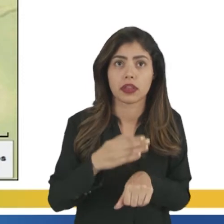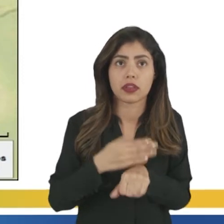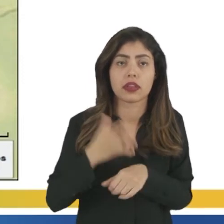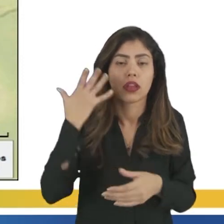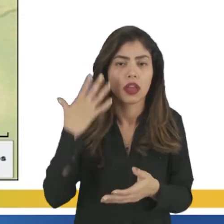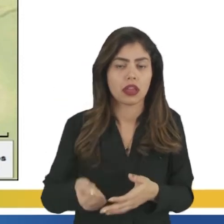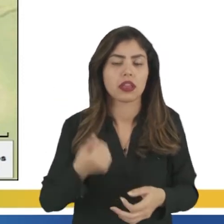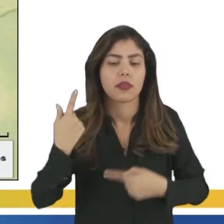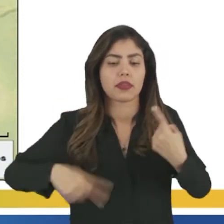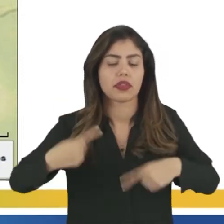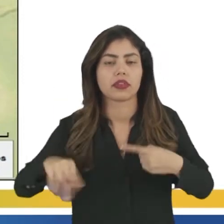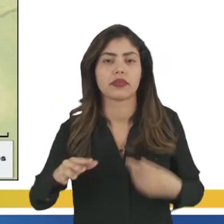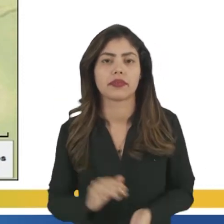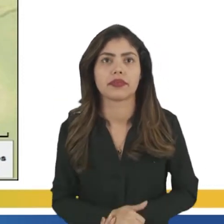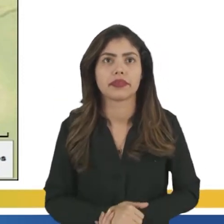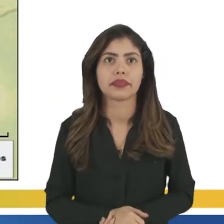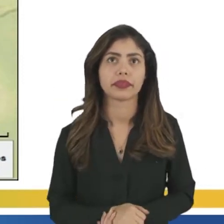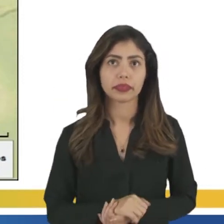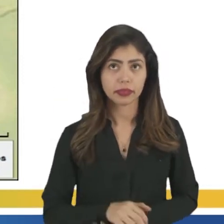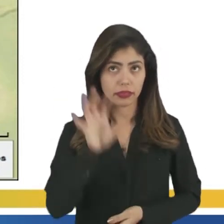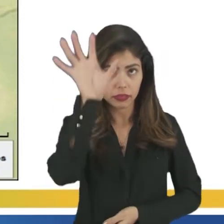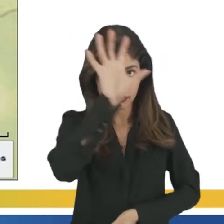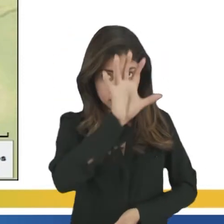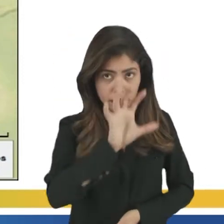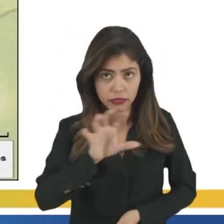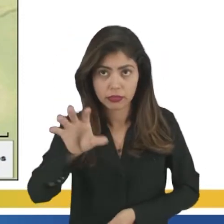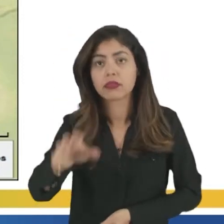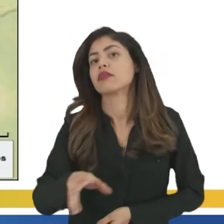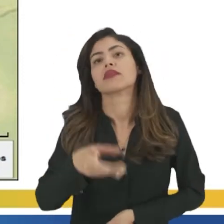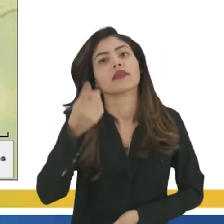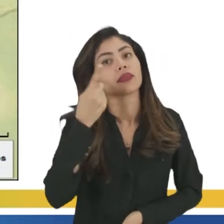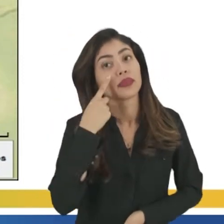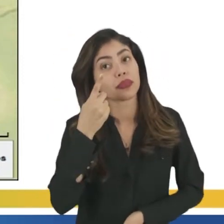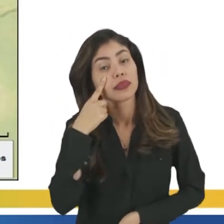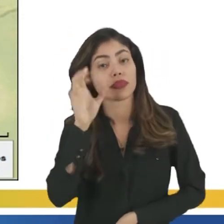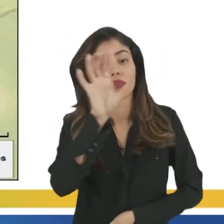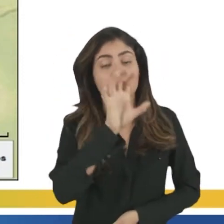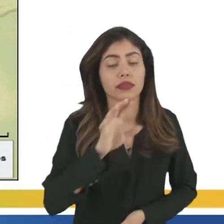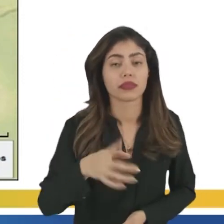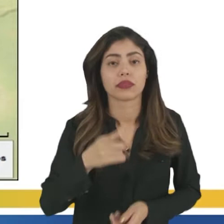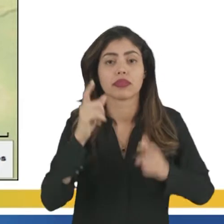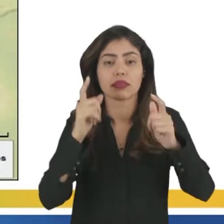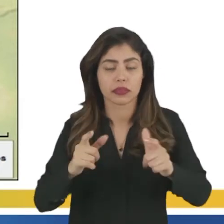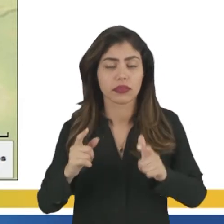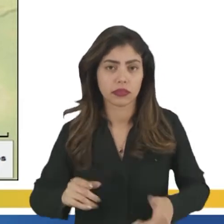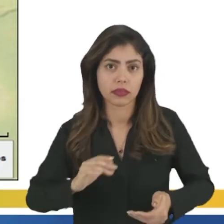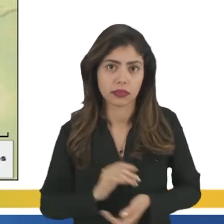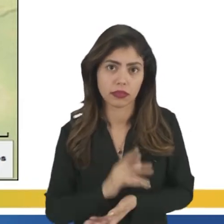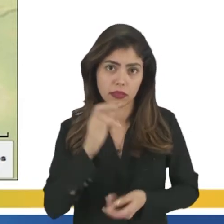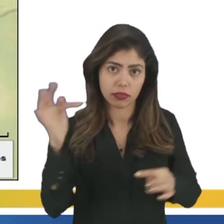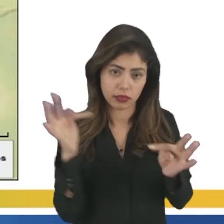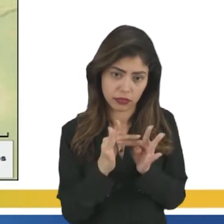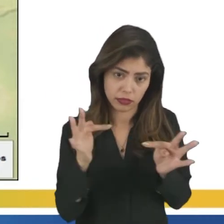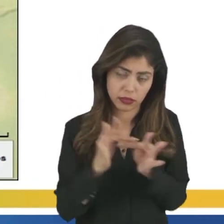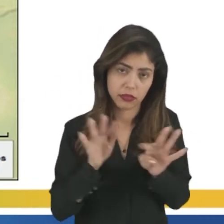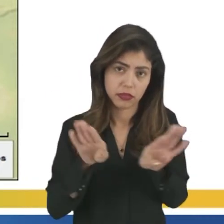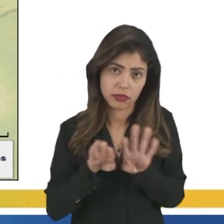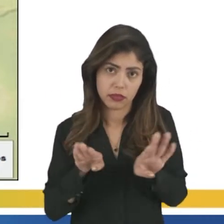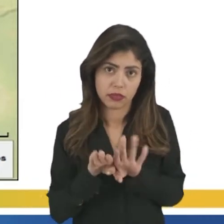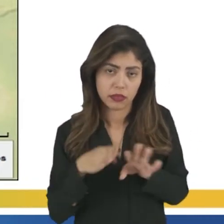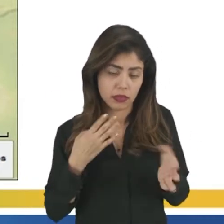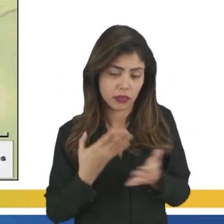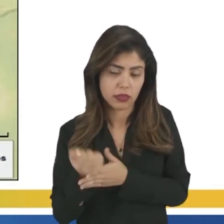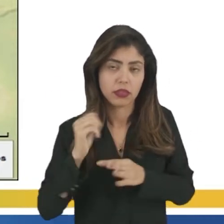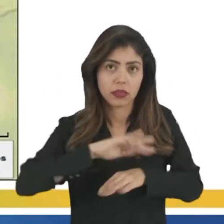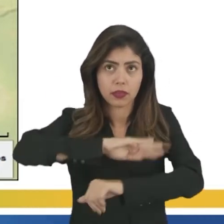participavam das decisões políticas. Então, nesse mapa a gente observa, tá, a região do litoral fenício, né, e observa que era composta por